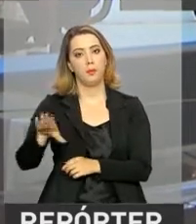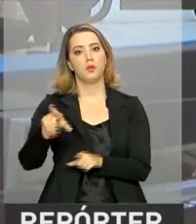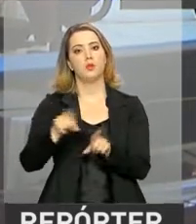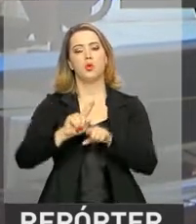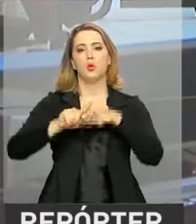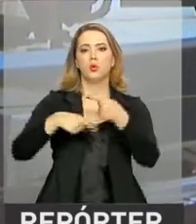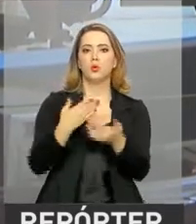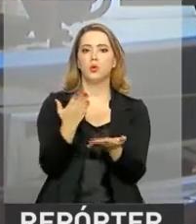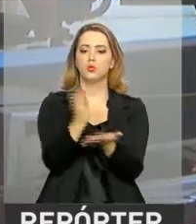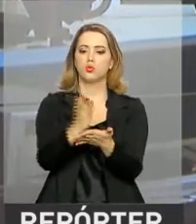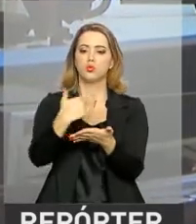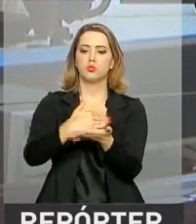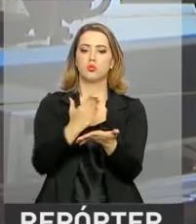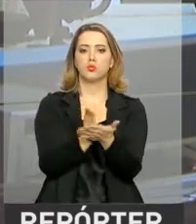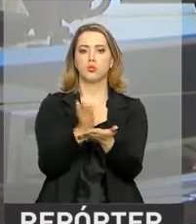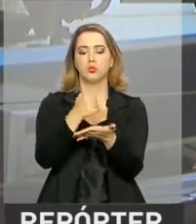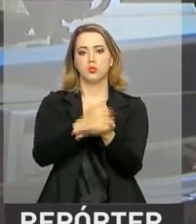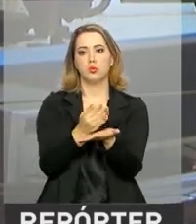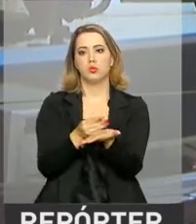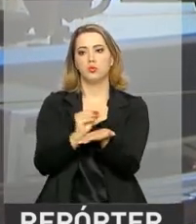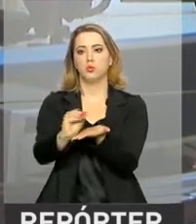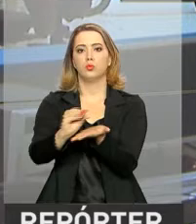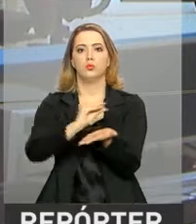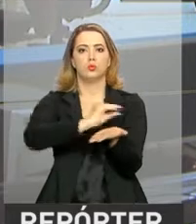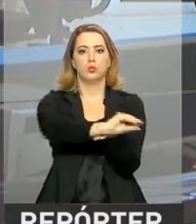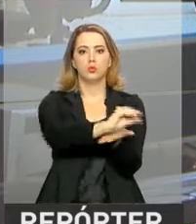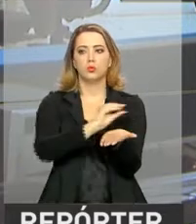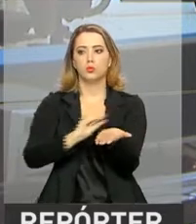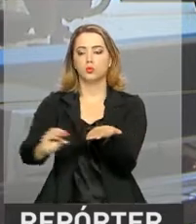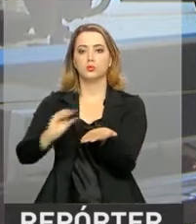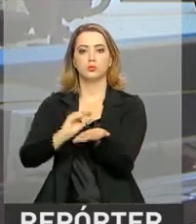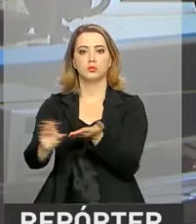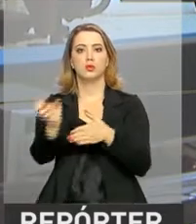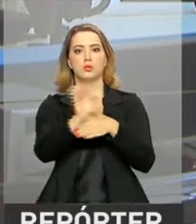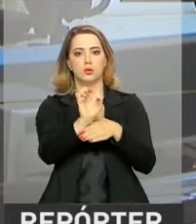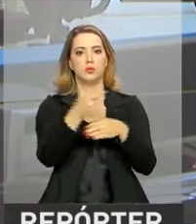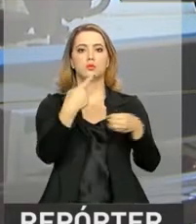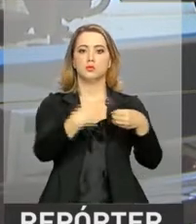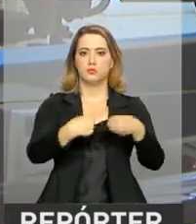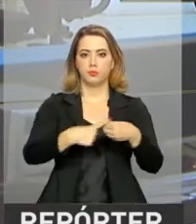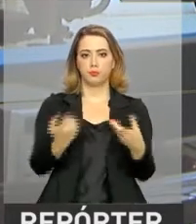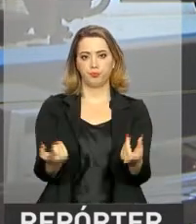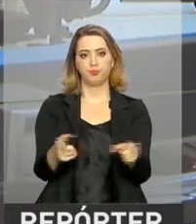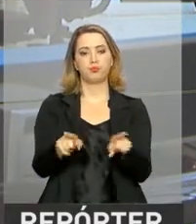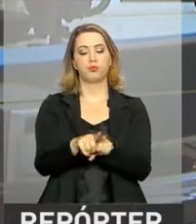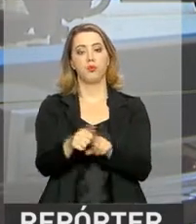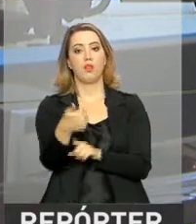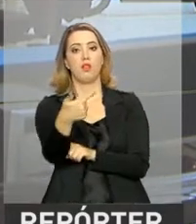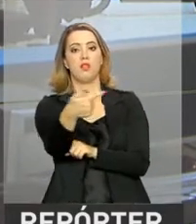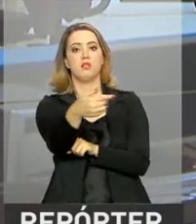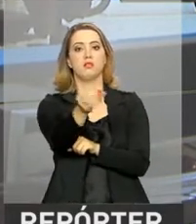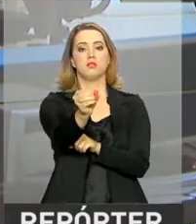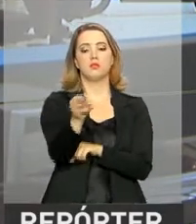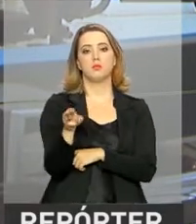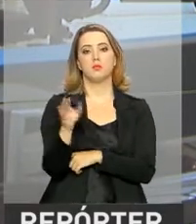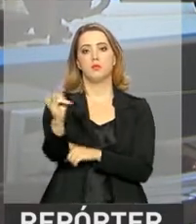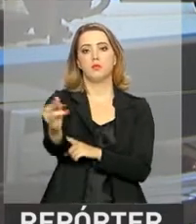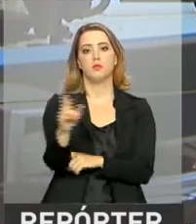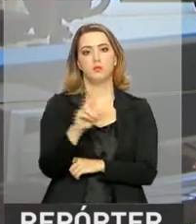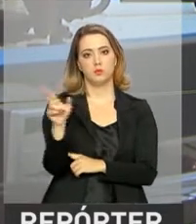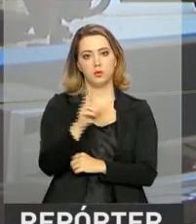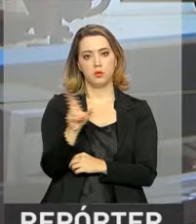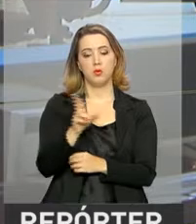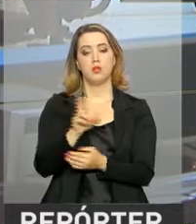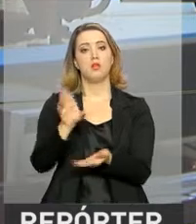restante será dividido entre os estados e municípios o programa regularizou quase 170 bilhões de reais de recursos no exterior